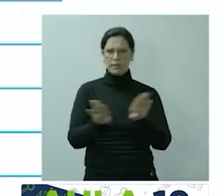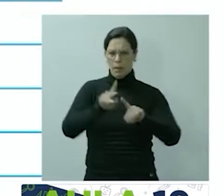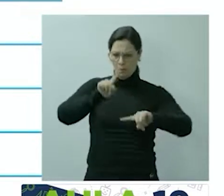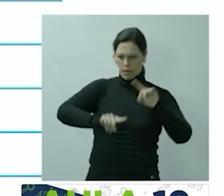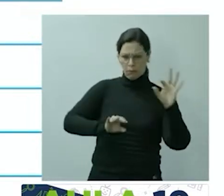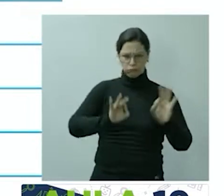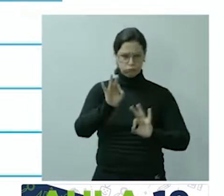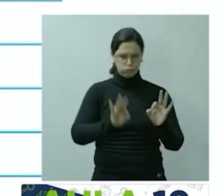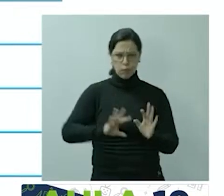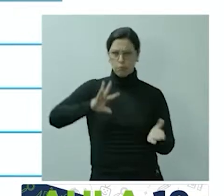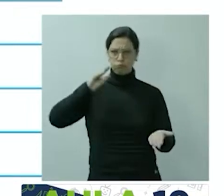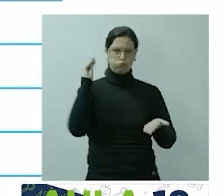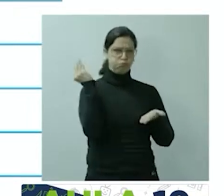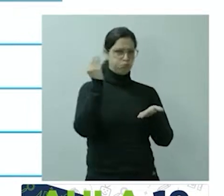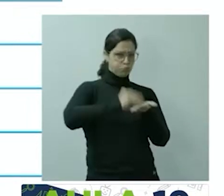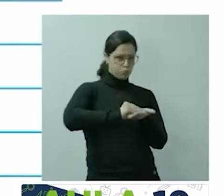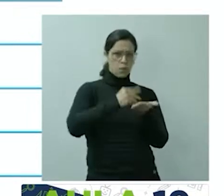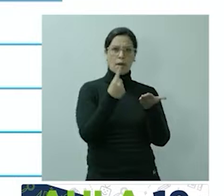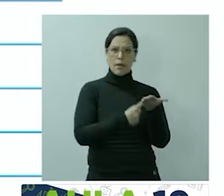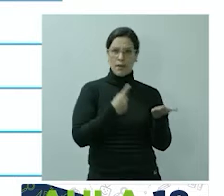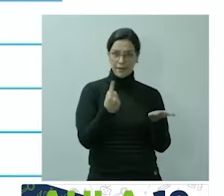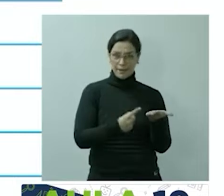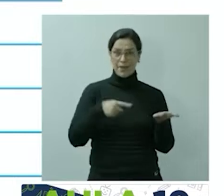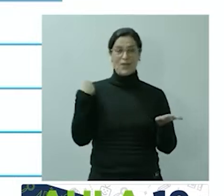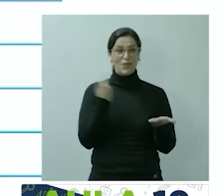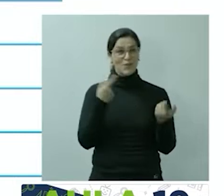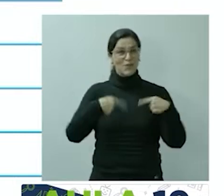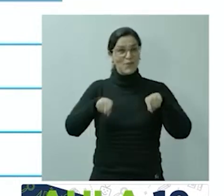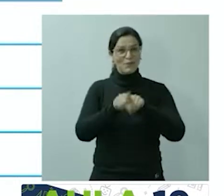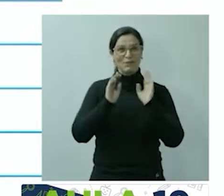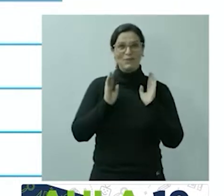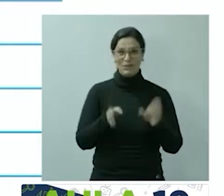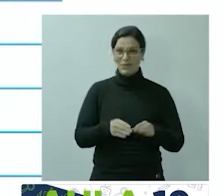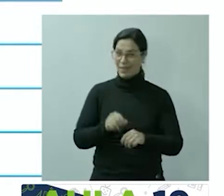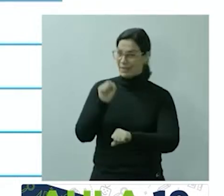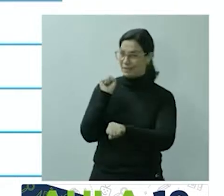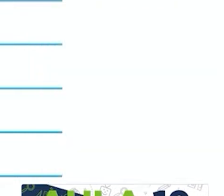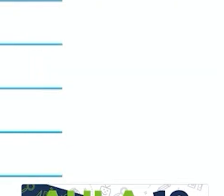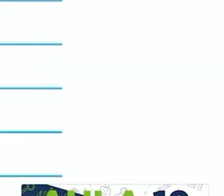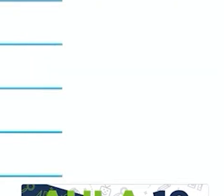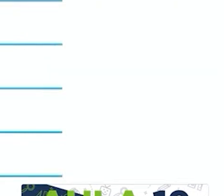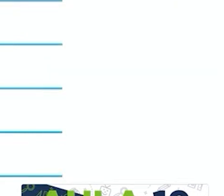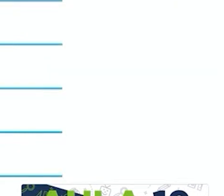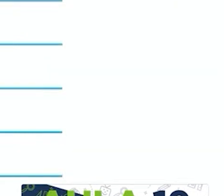os materiais e o registro no caderno e logo nós voltamos. Até já!